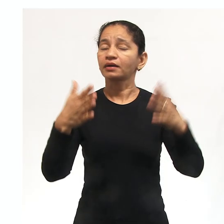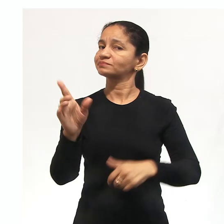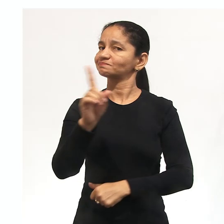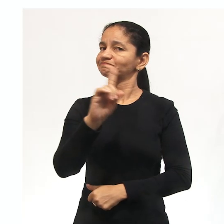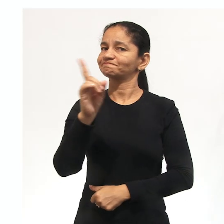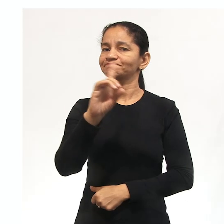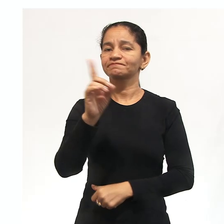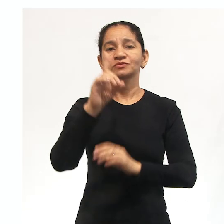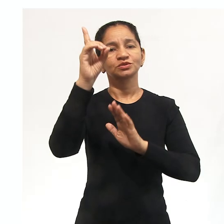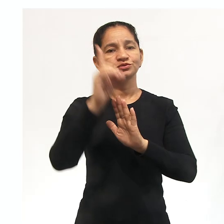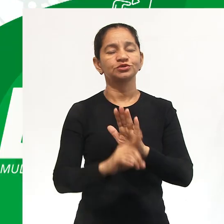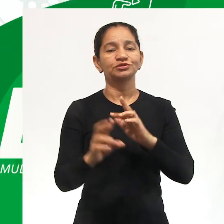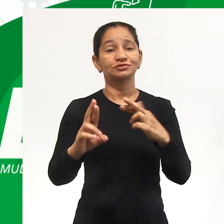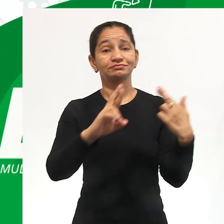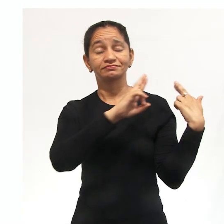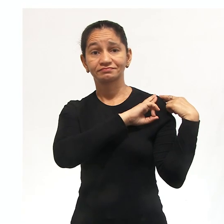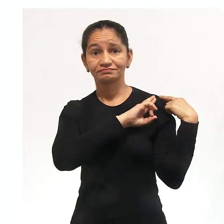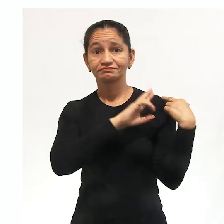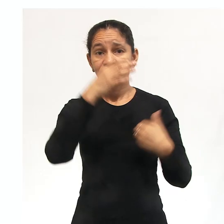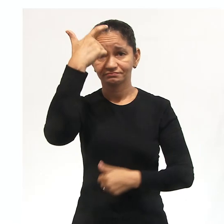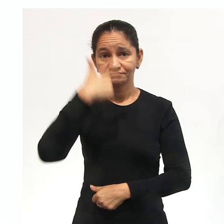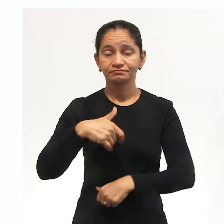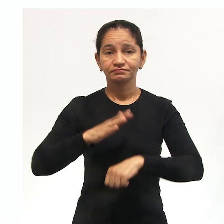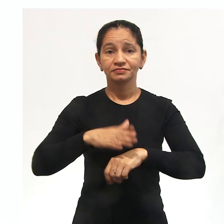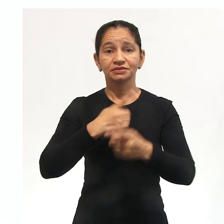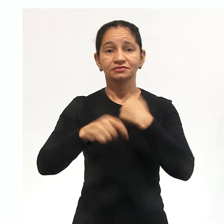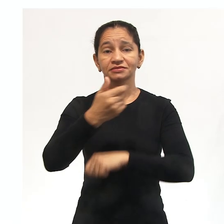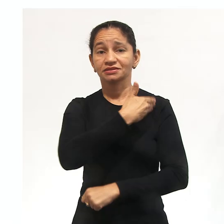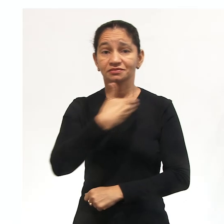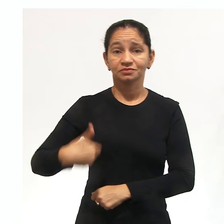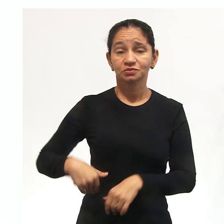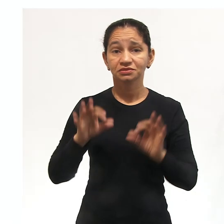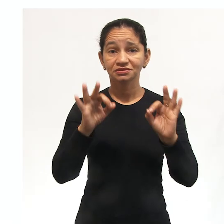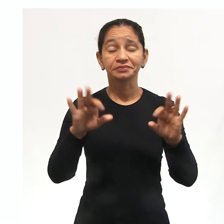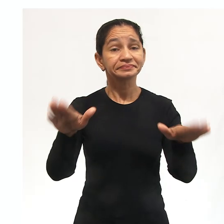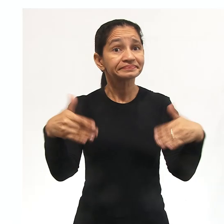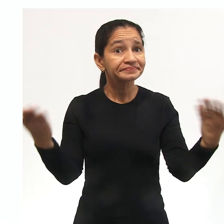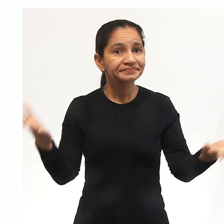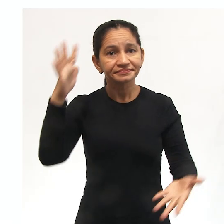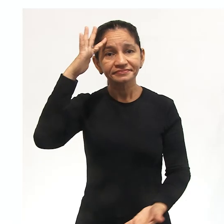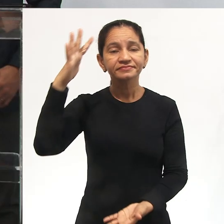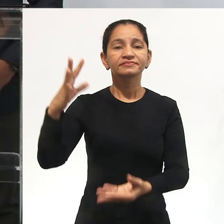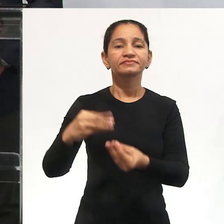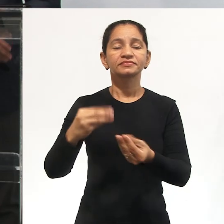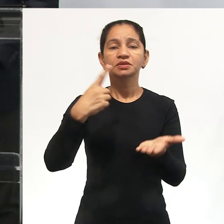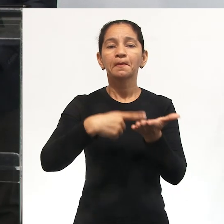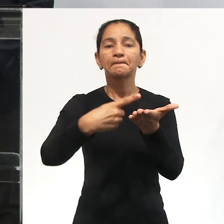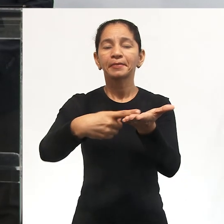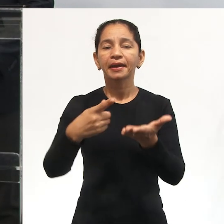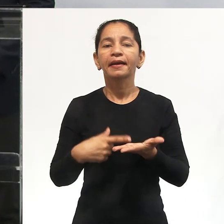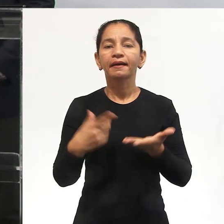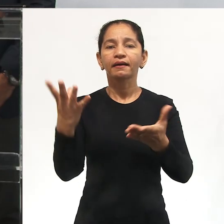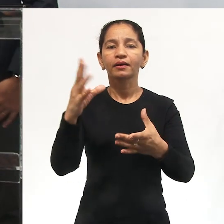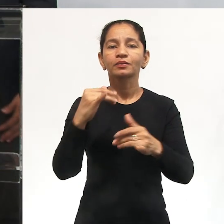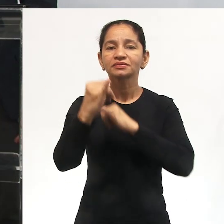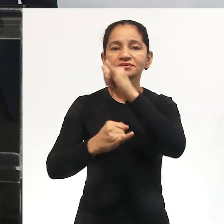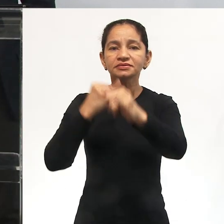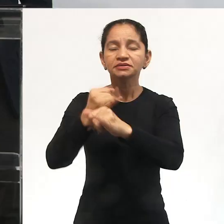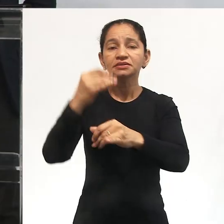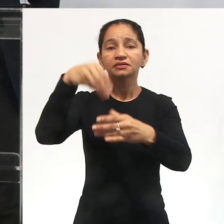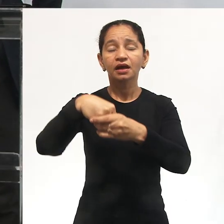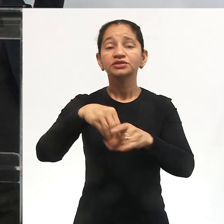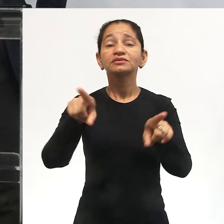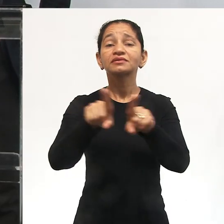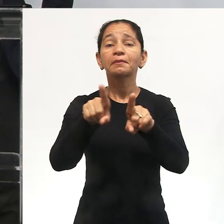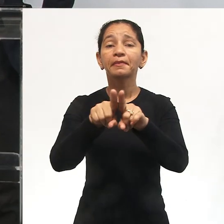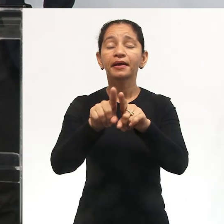dever constitucional de licitar. Tudo bem? Com isso, nós finalizamos a nossa aula de pregão eletrônico